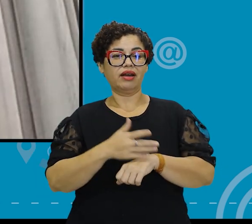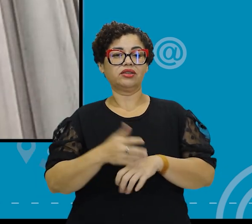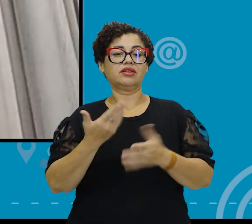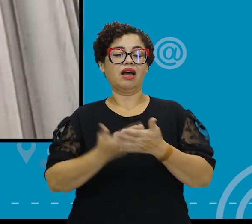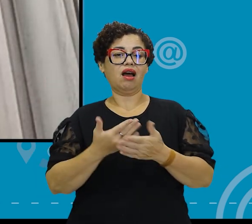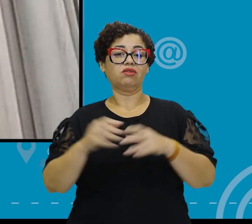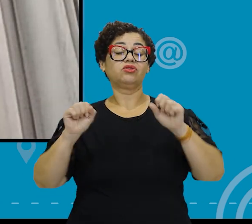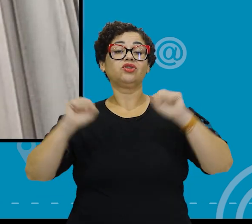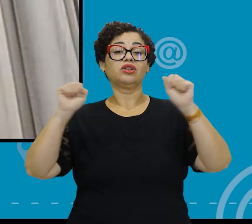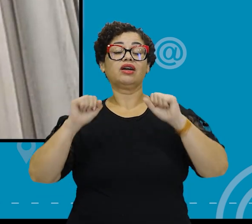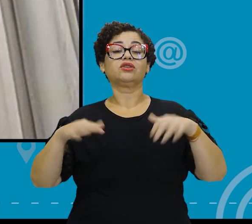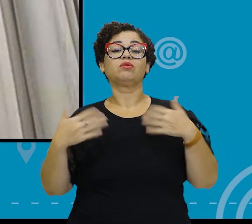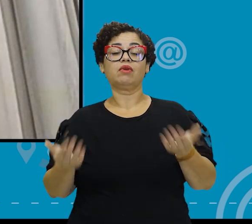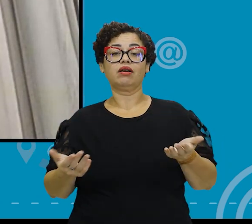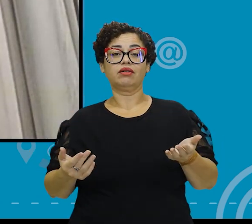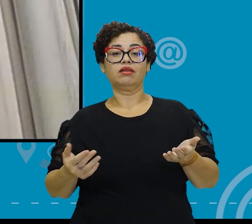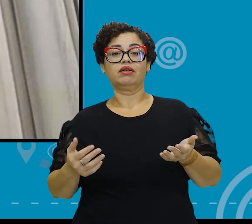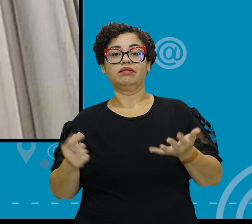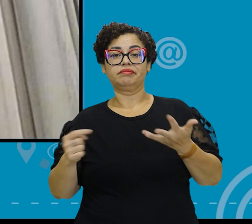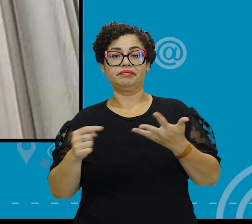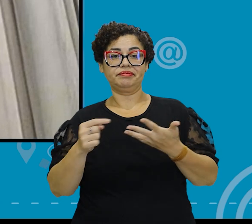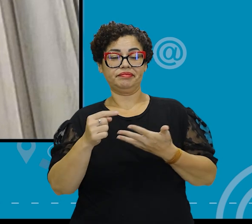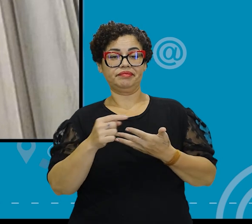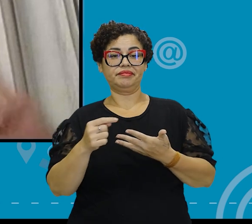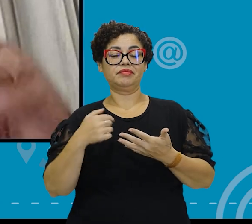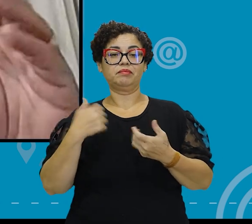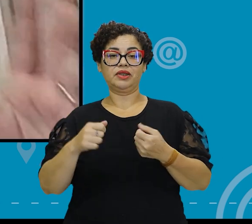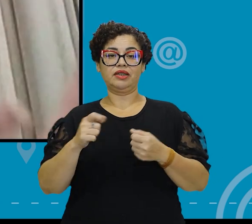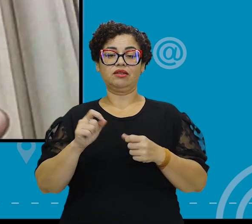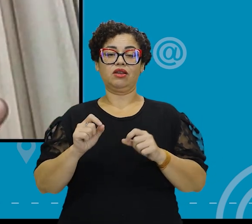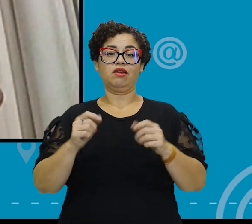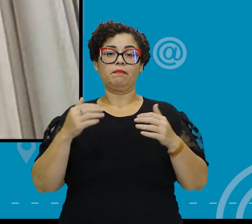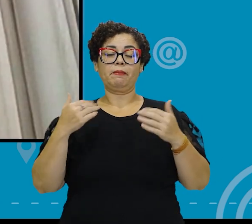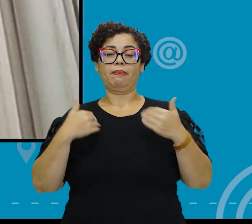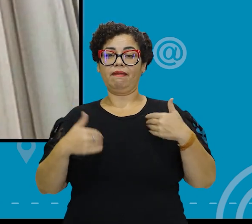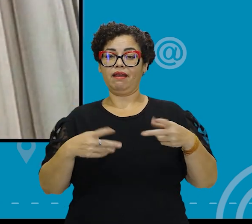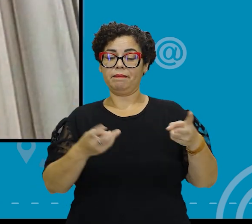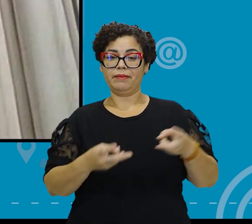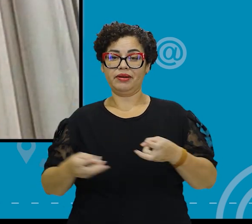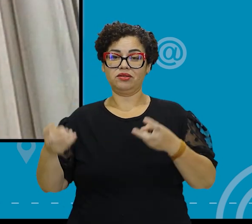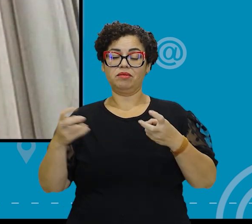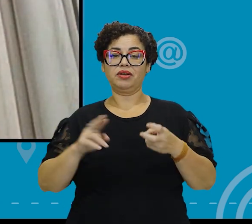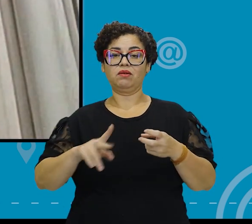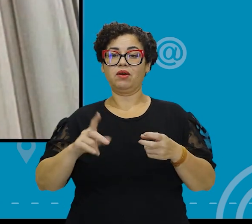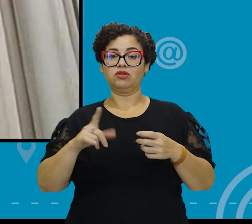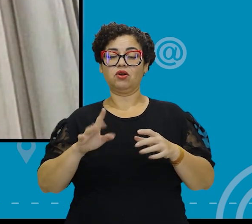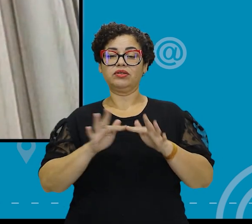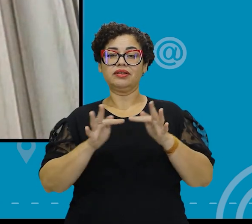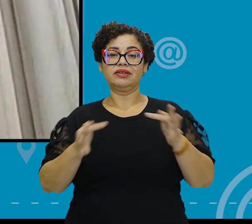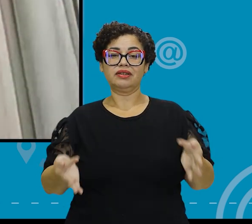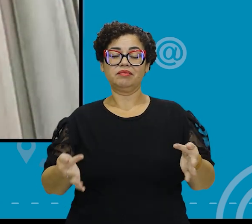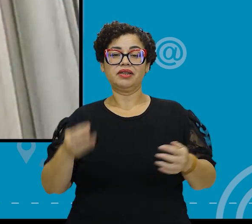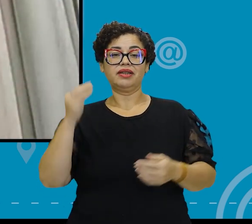das aulas de ginástica? Critérios que não levem em conta a performance e nem a